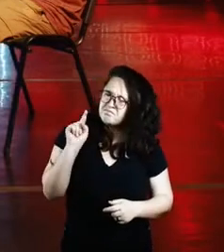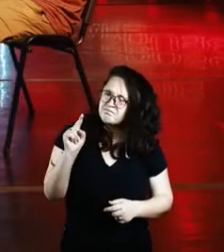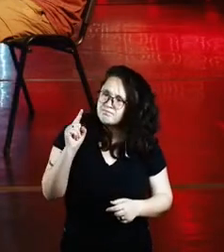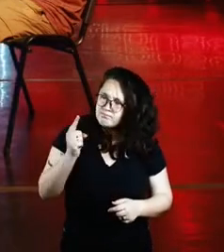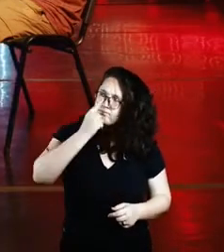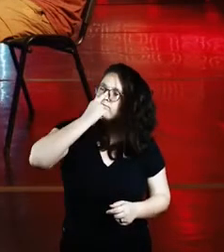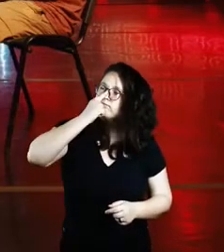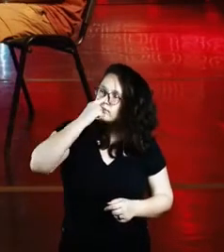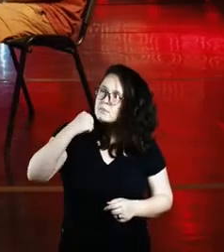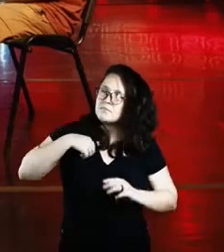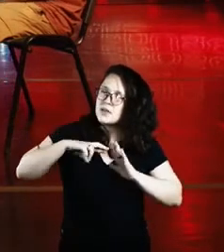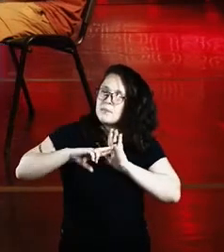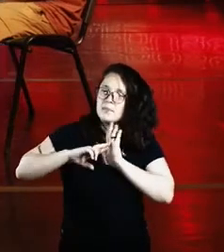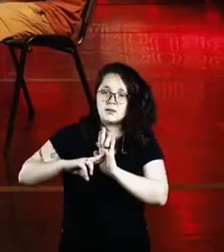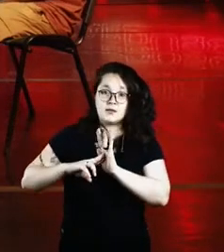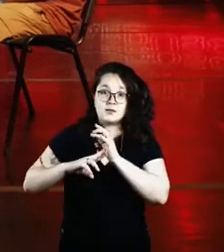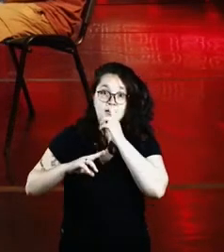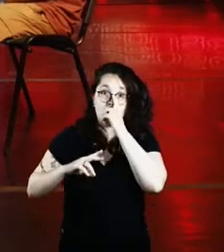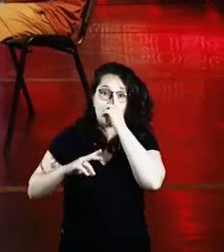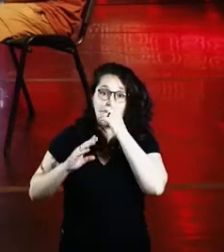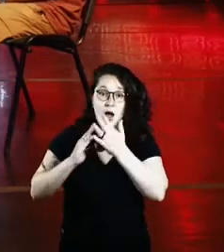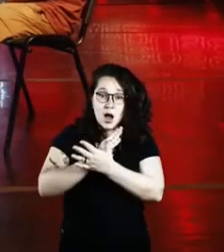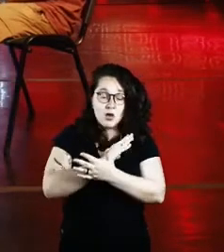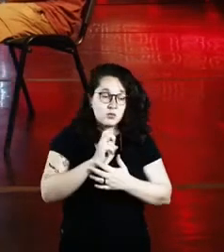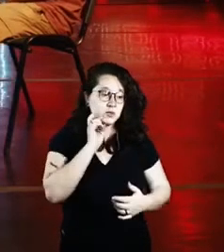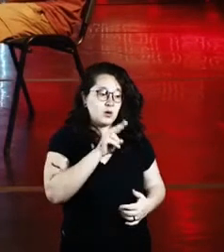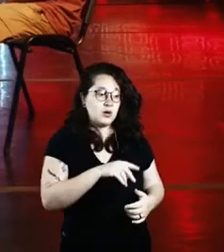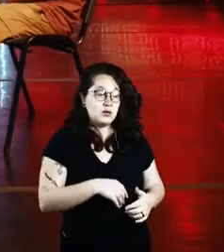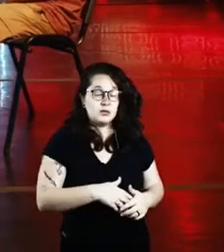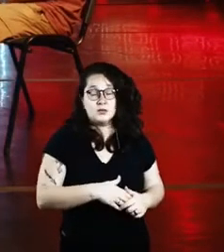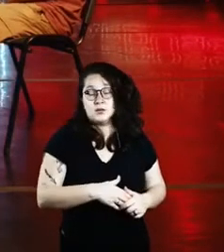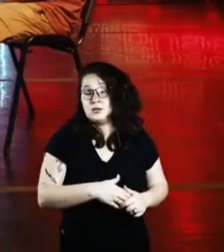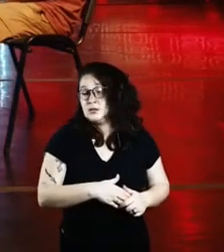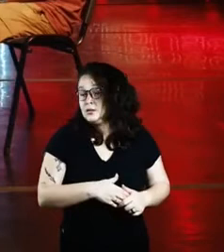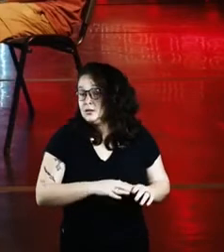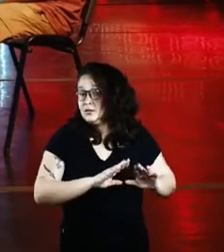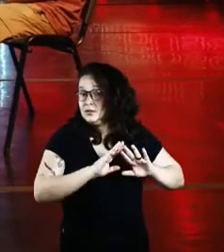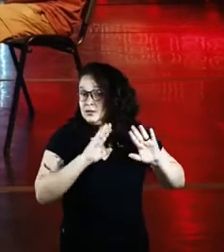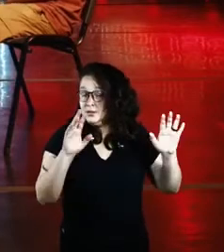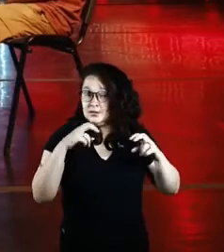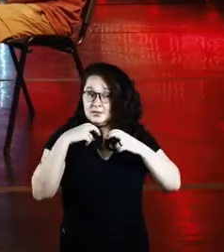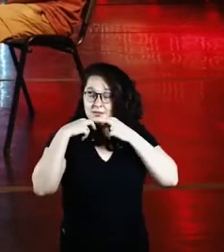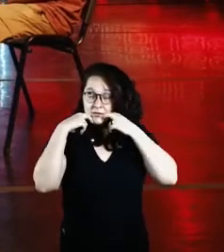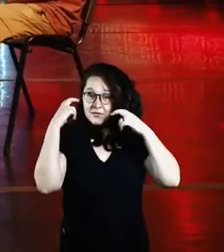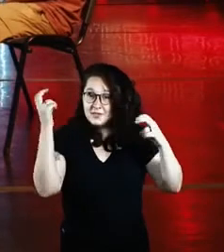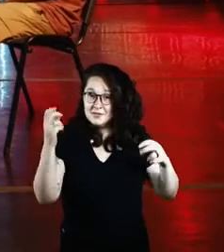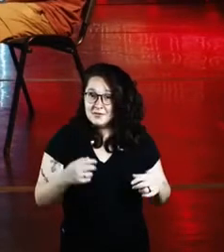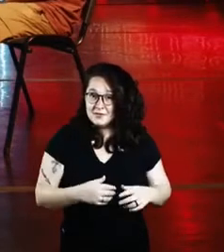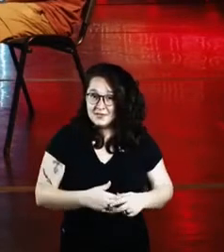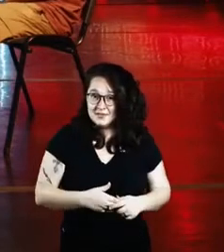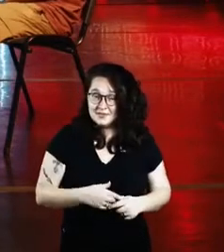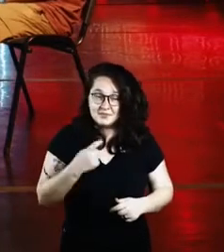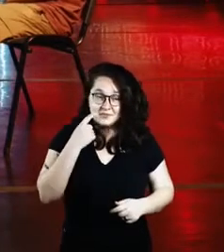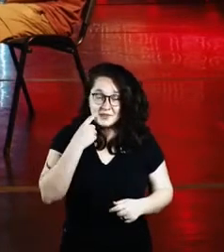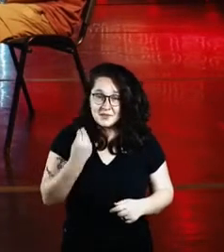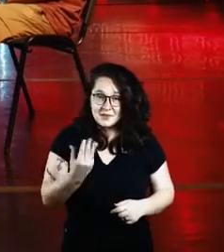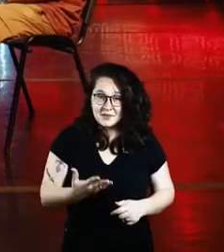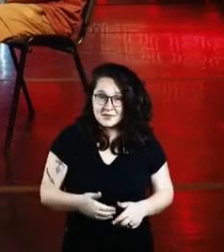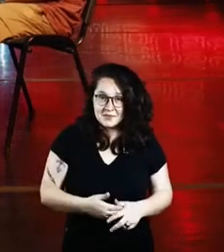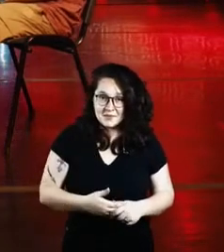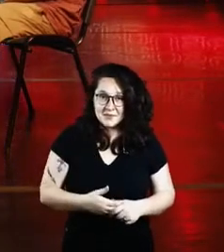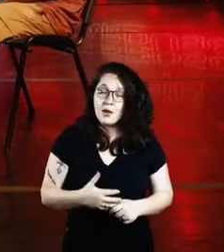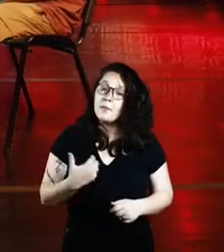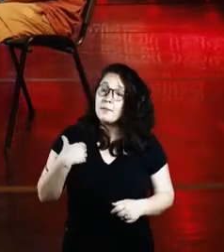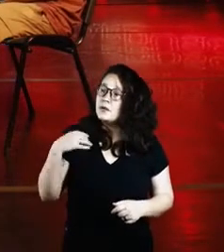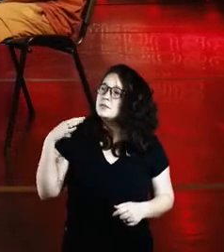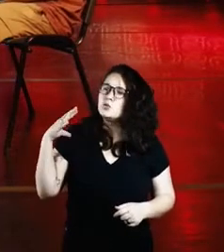são zica. Mas tem uns também que a gente, né, meu... Você passa vergonha. Você fala, meu, como é que pode? Mas, quer dizer, em todo